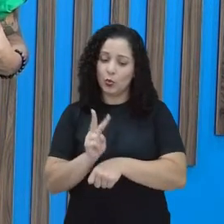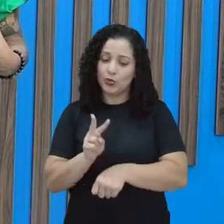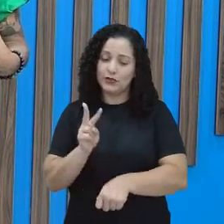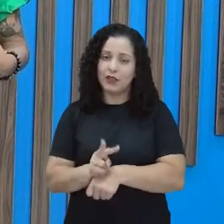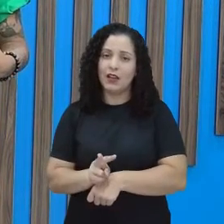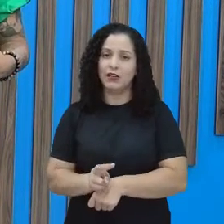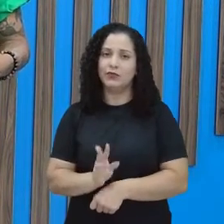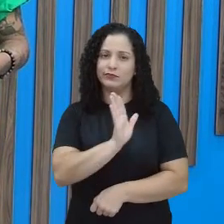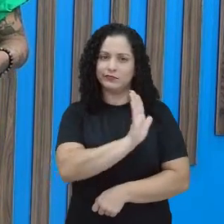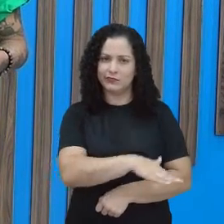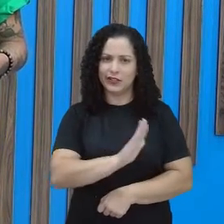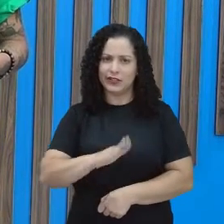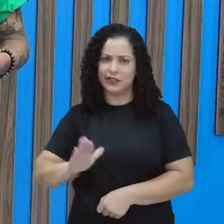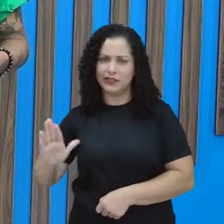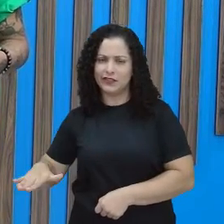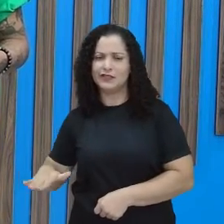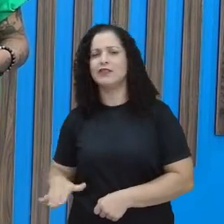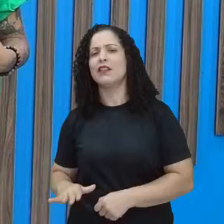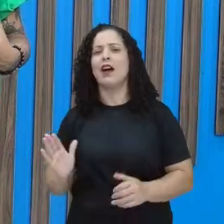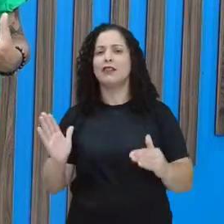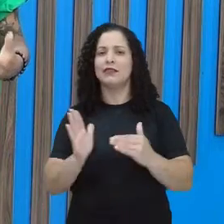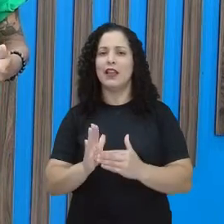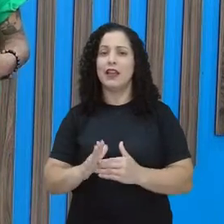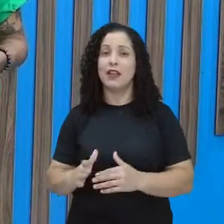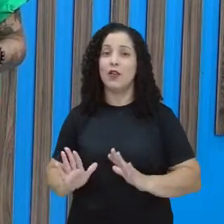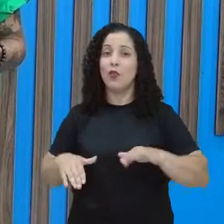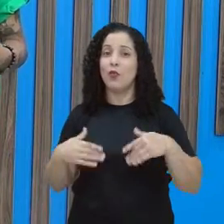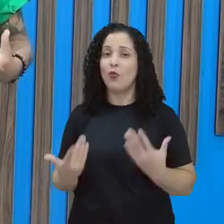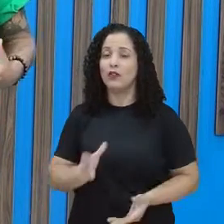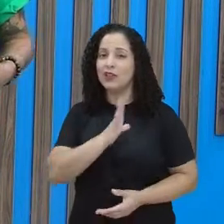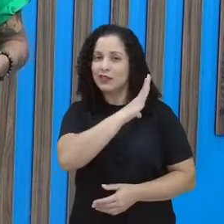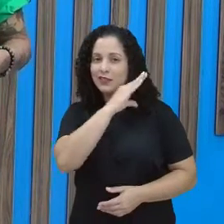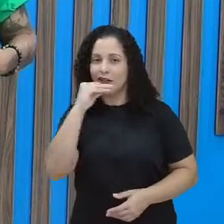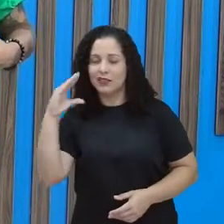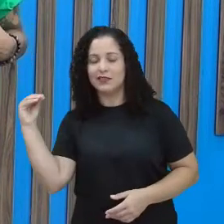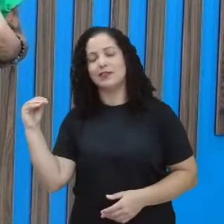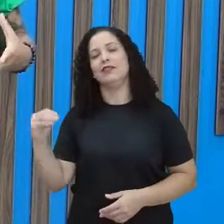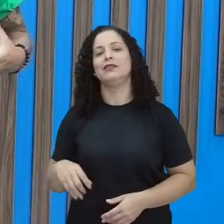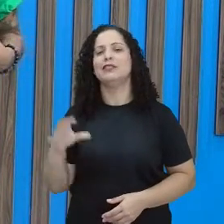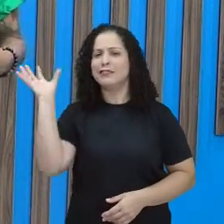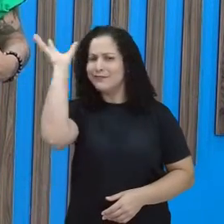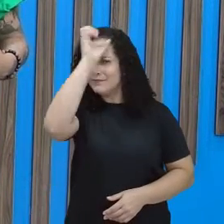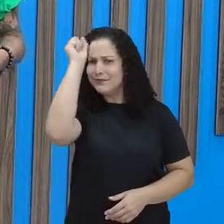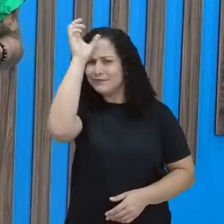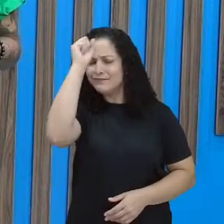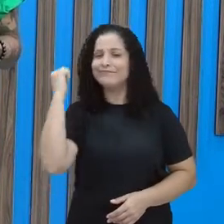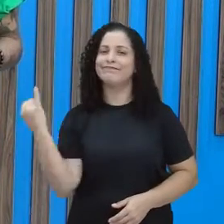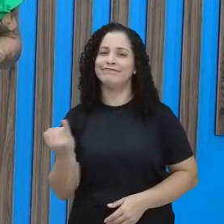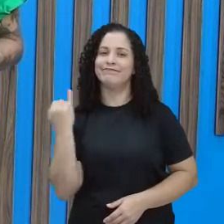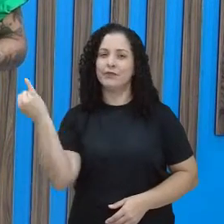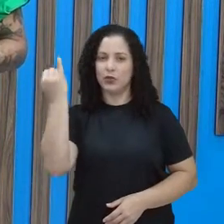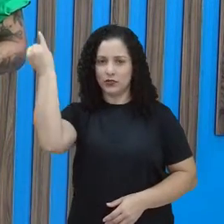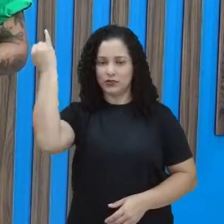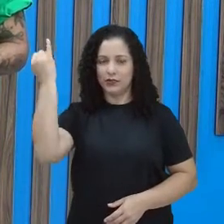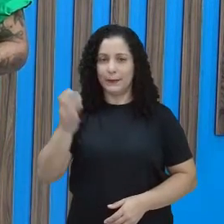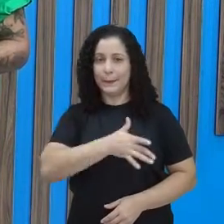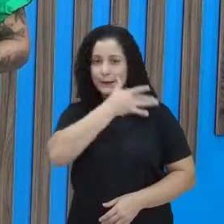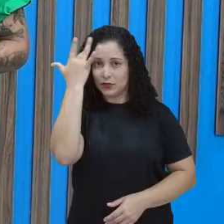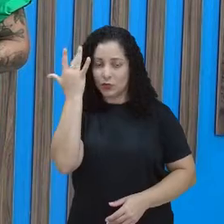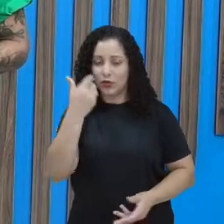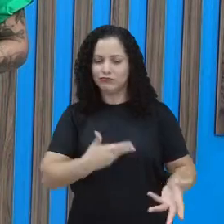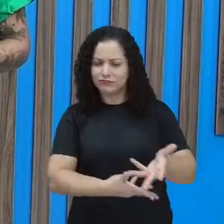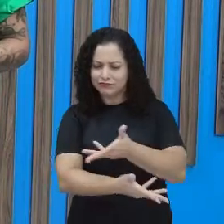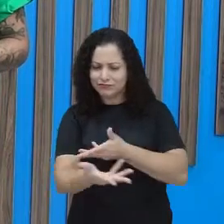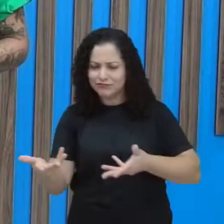vai ter para chegar até a adolescência. Então, é um momento assim, bem importante desses aprendizados. Quem convive com uma criança sabe bem